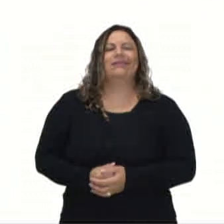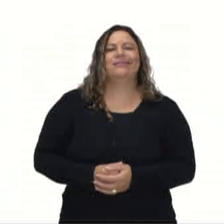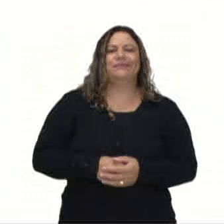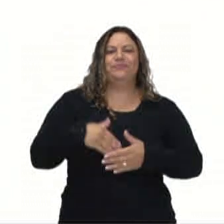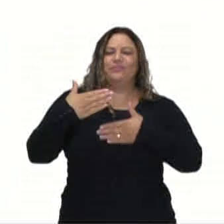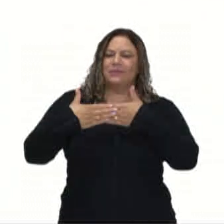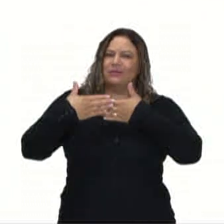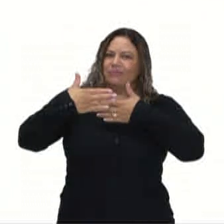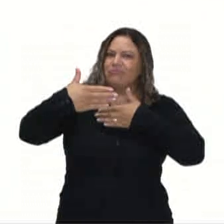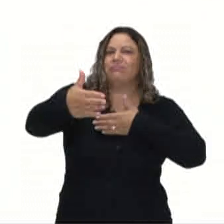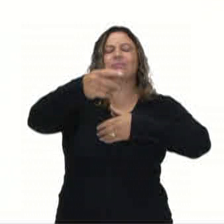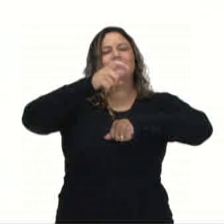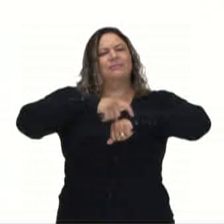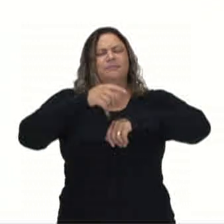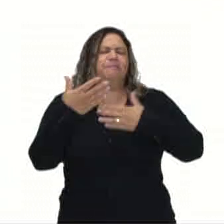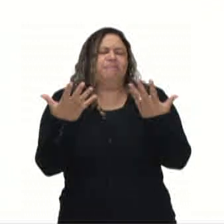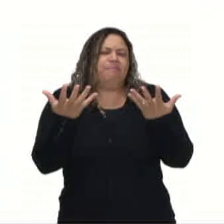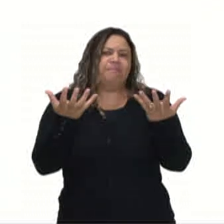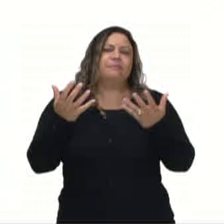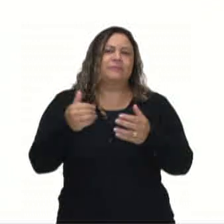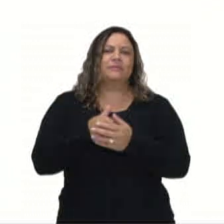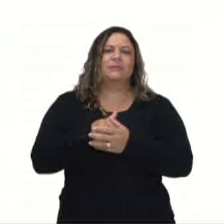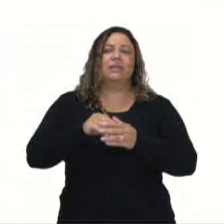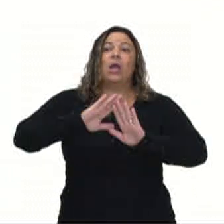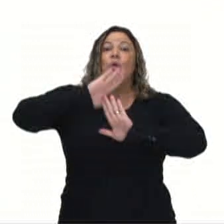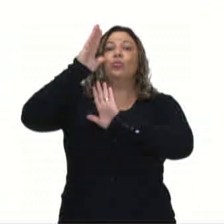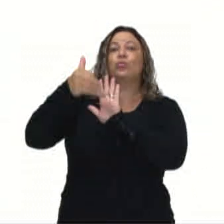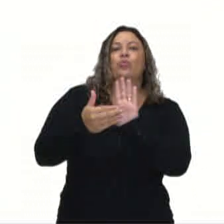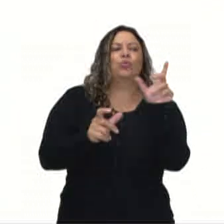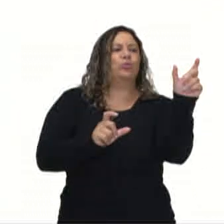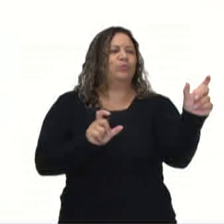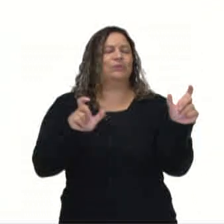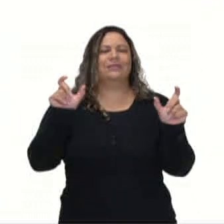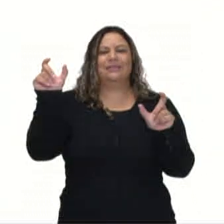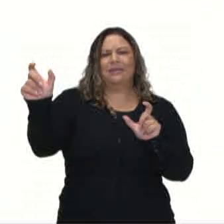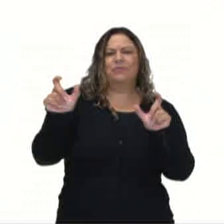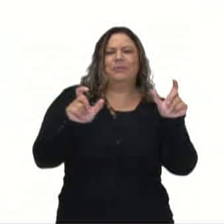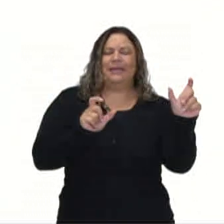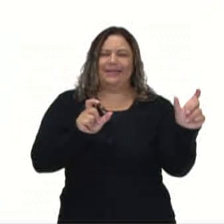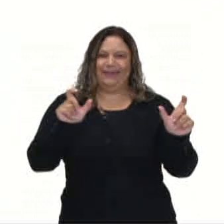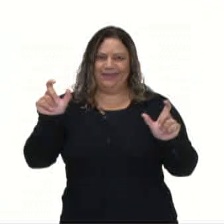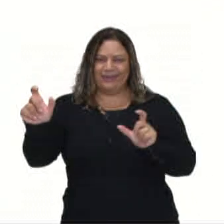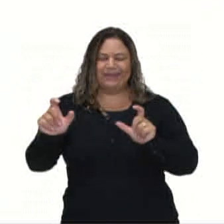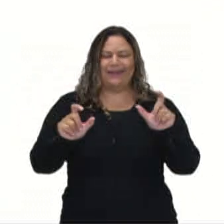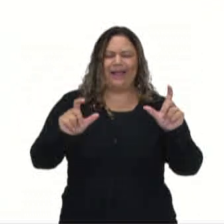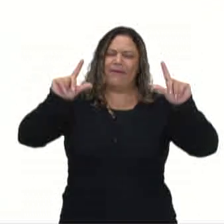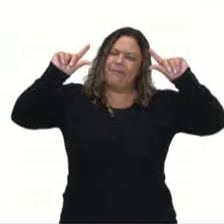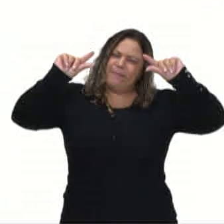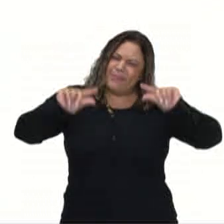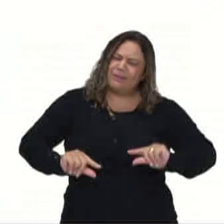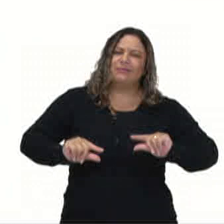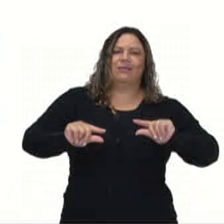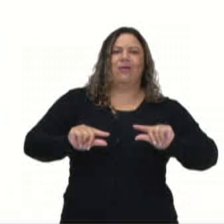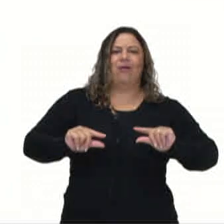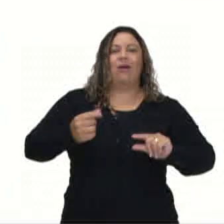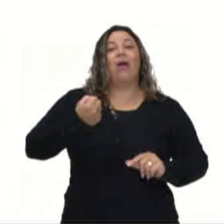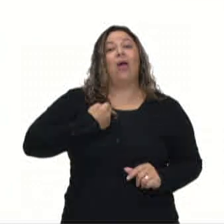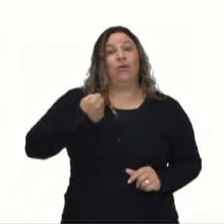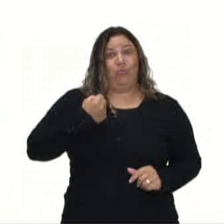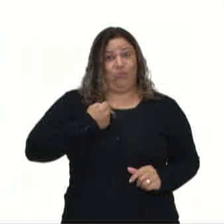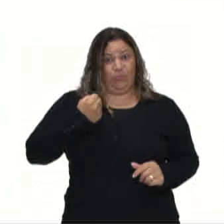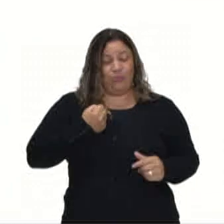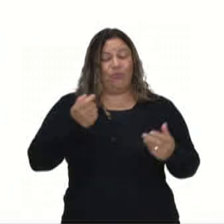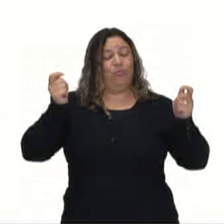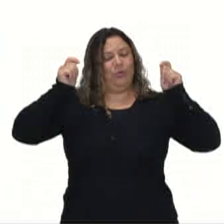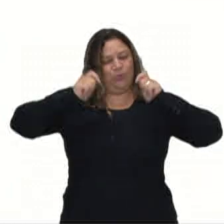quer não queiram, todas as palavras serão representadas pelo menor número possível de letras e sinais. Arthur